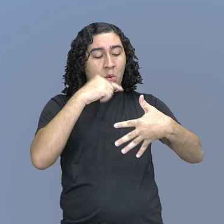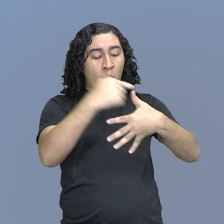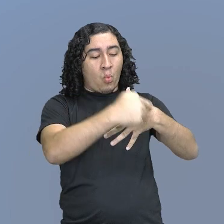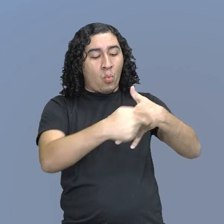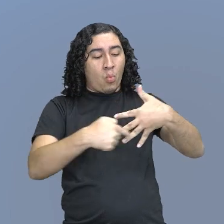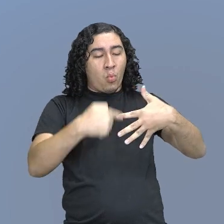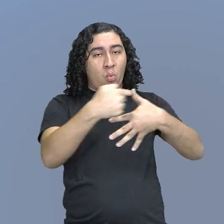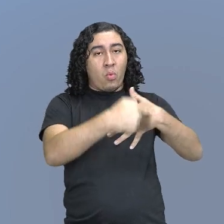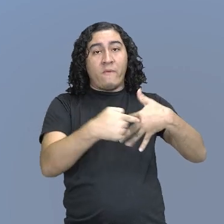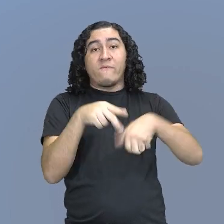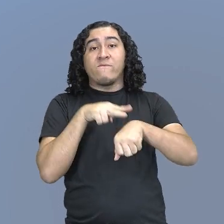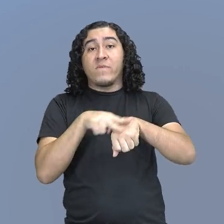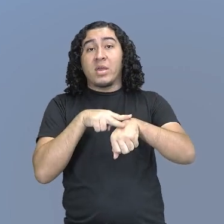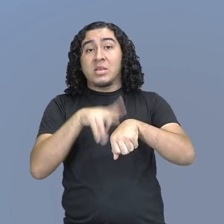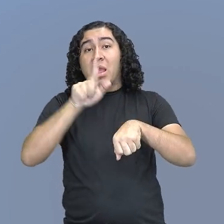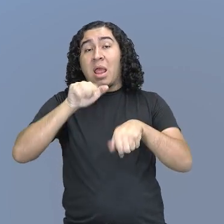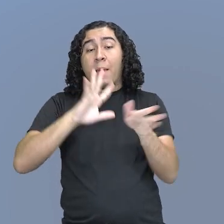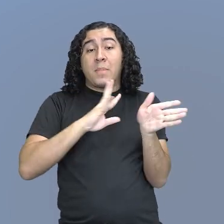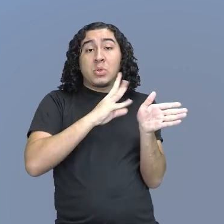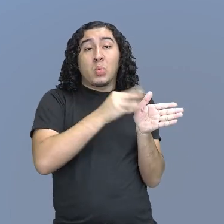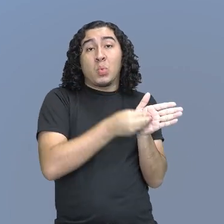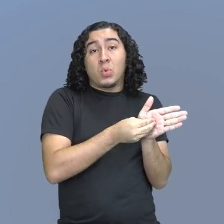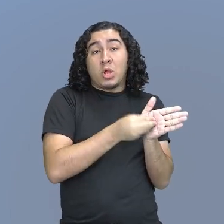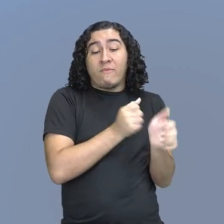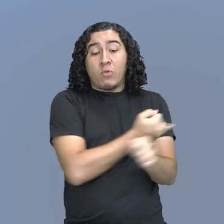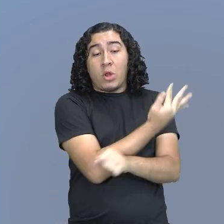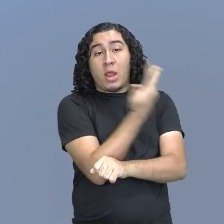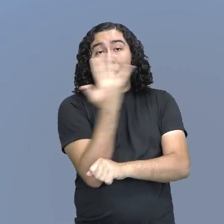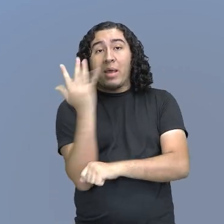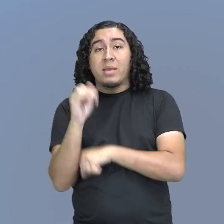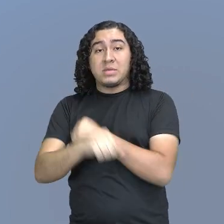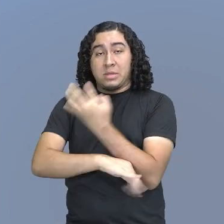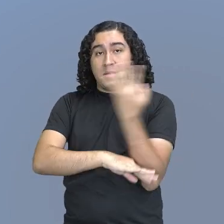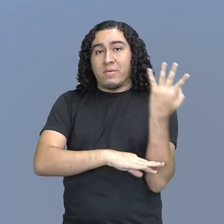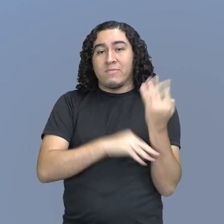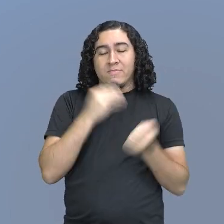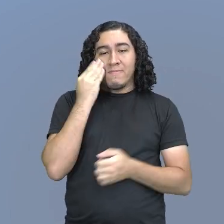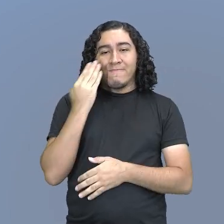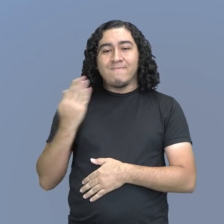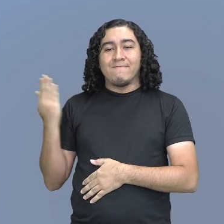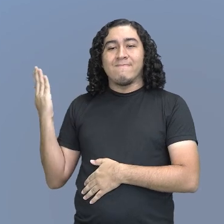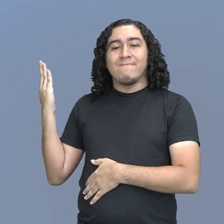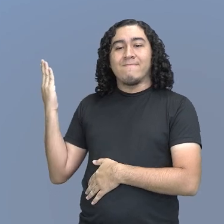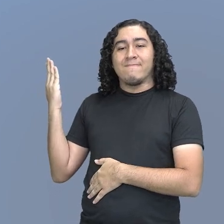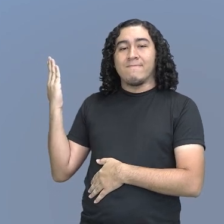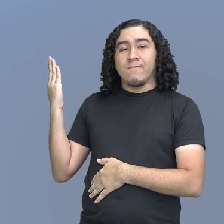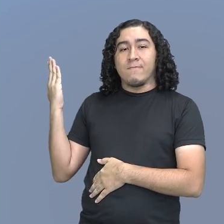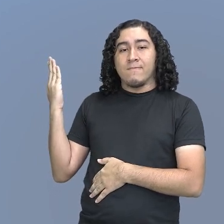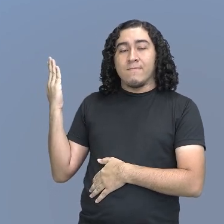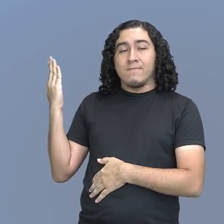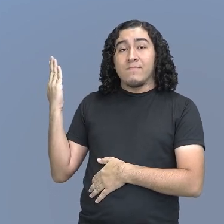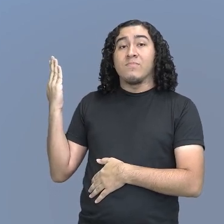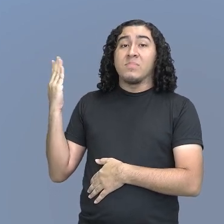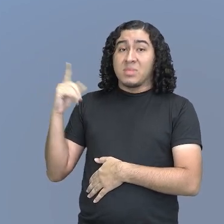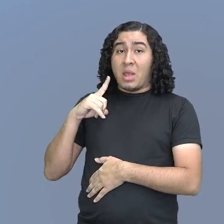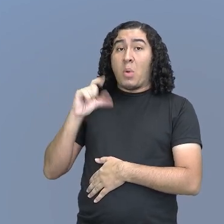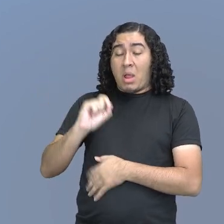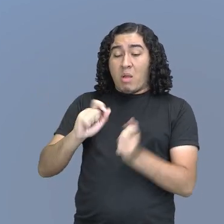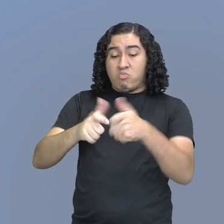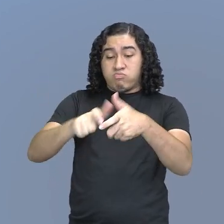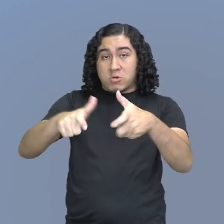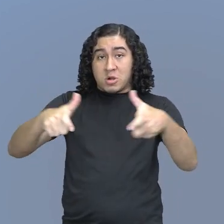verde a região da floresta amazônica. Então vejam que ela ocupa uma grande parte